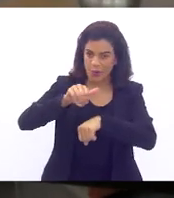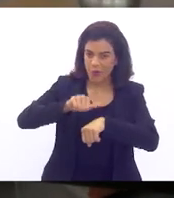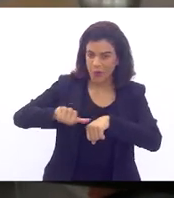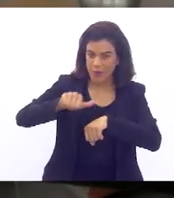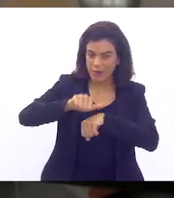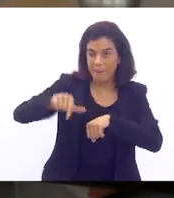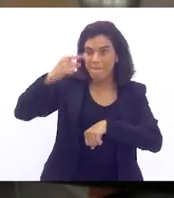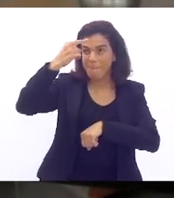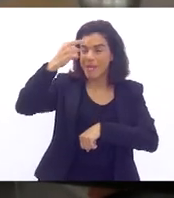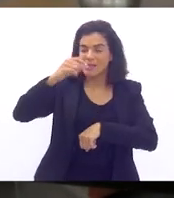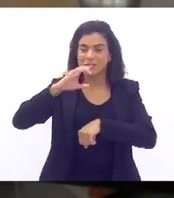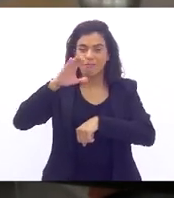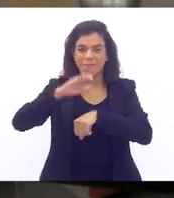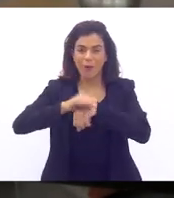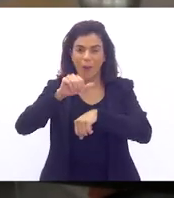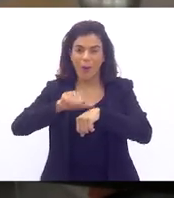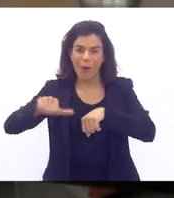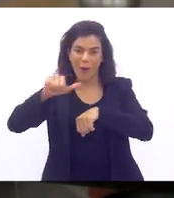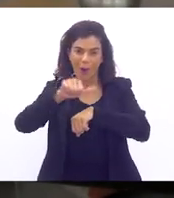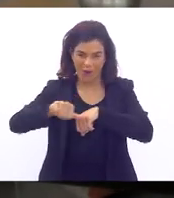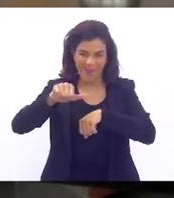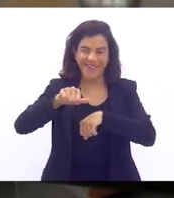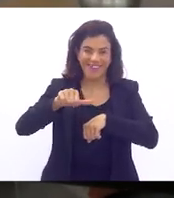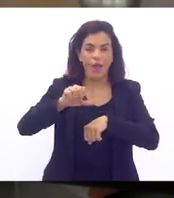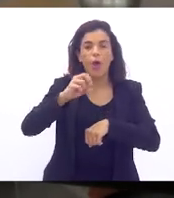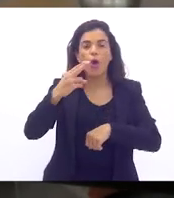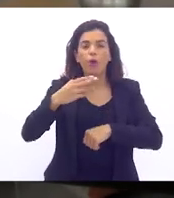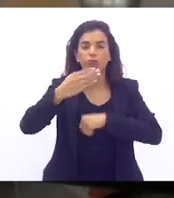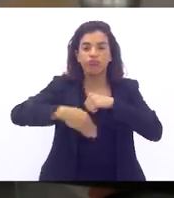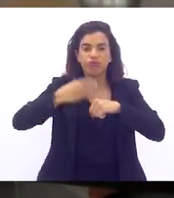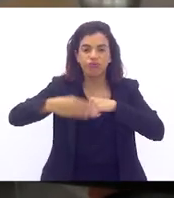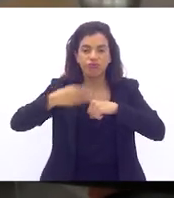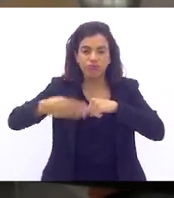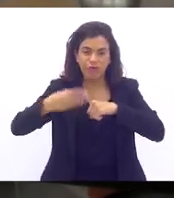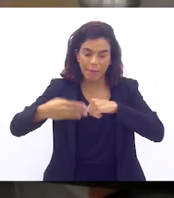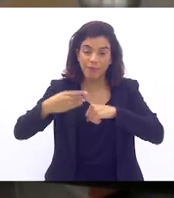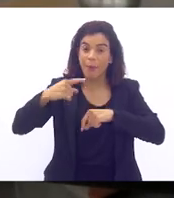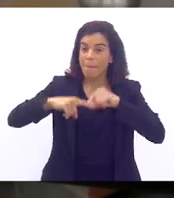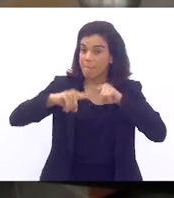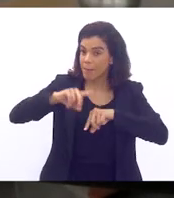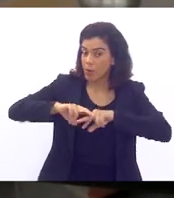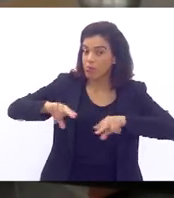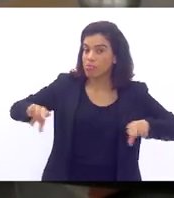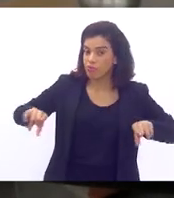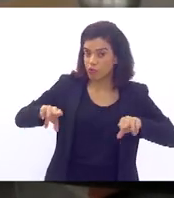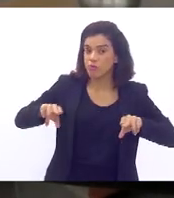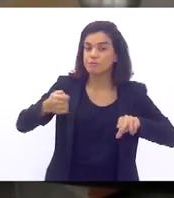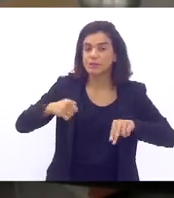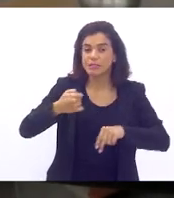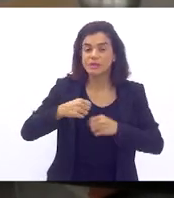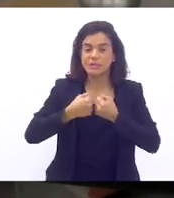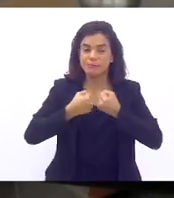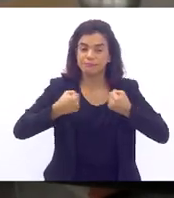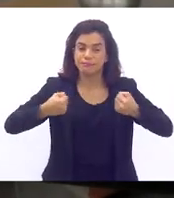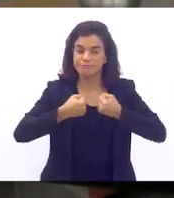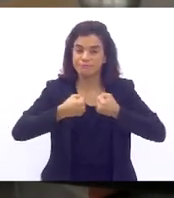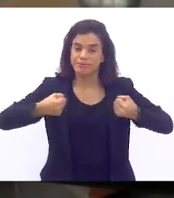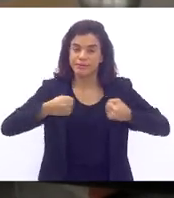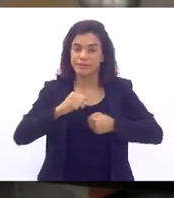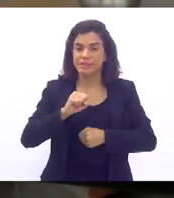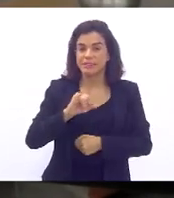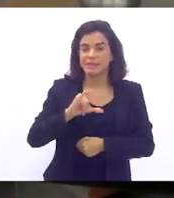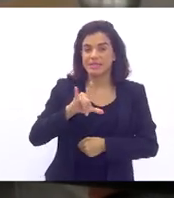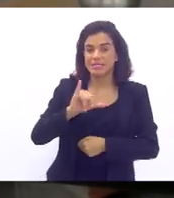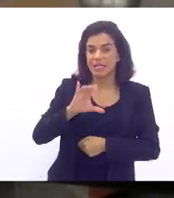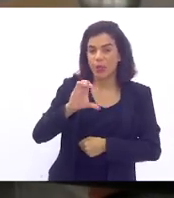quando pensam curativo pensam em band-aid atadura gaze são produtos que precisam ser de silicone pelo fato da